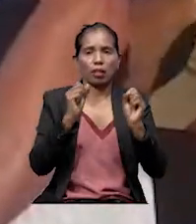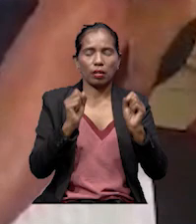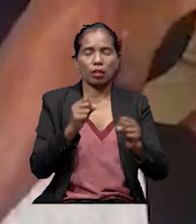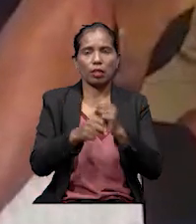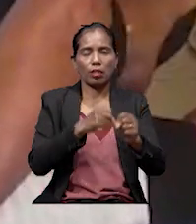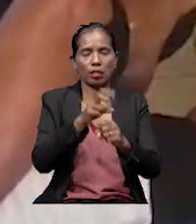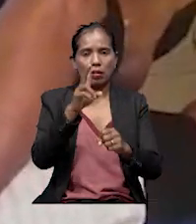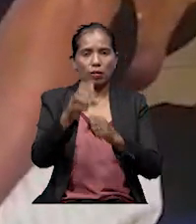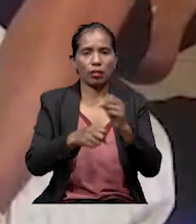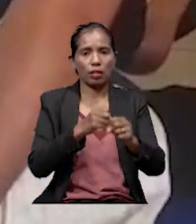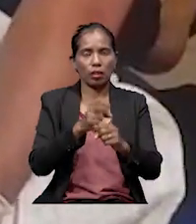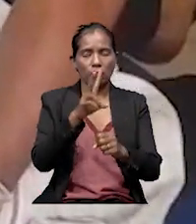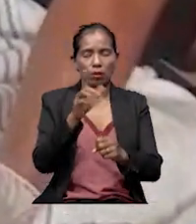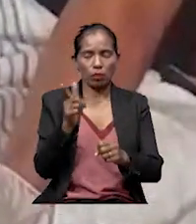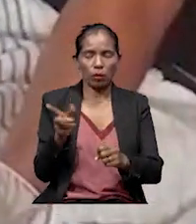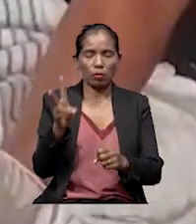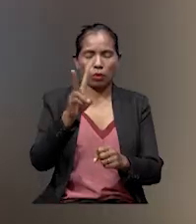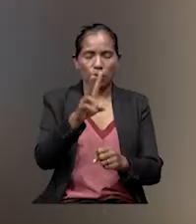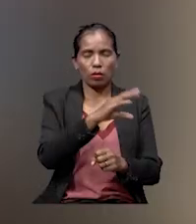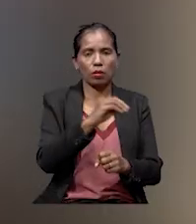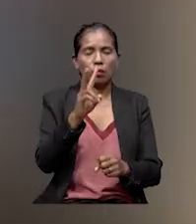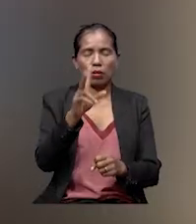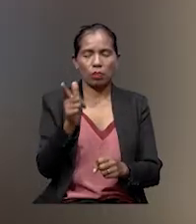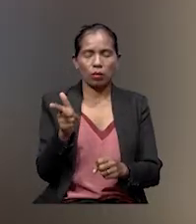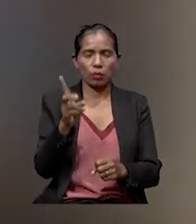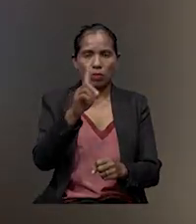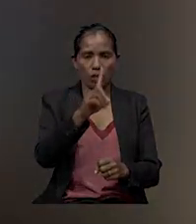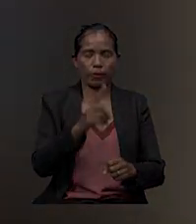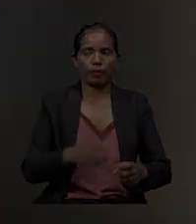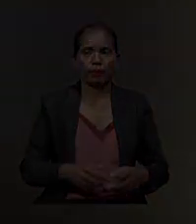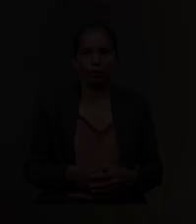Tinaringua, Ranulu, Totinaringua, Ranur Singidam. Na Pransever, Ziemen.